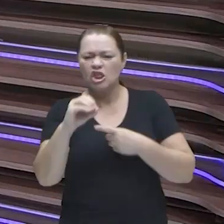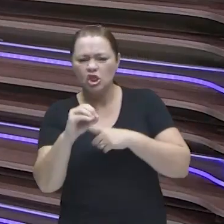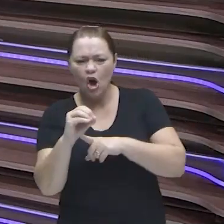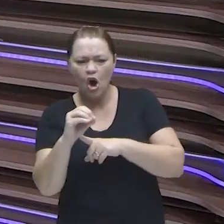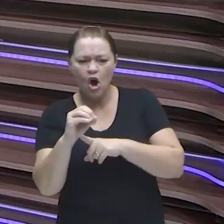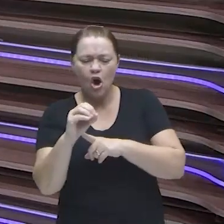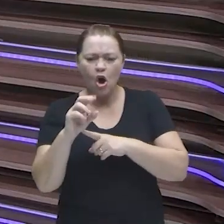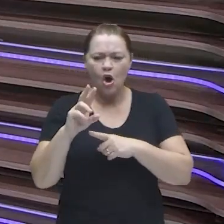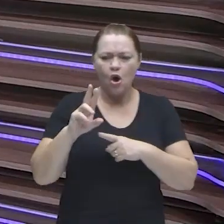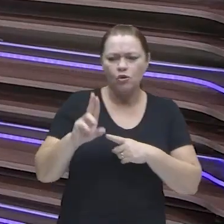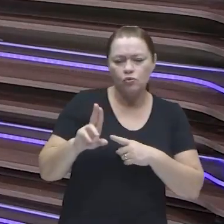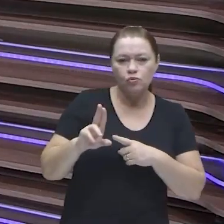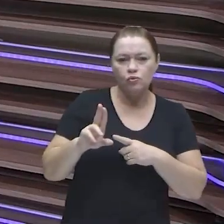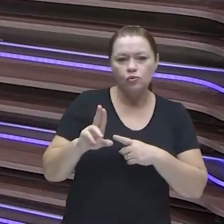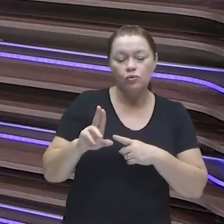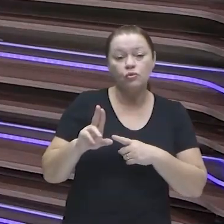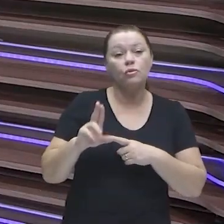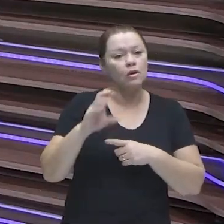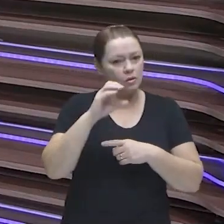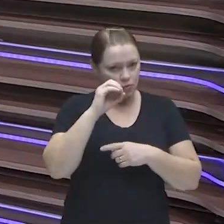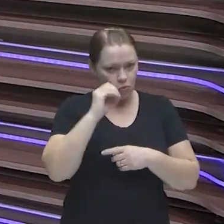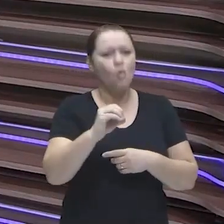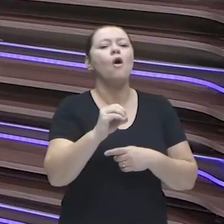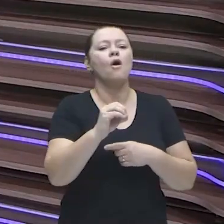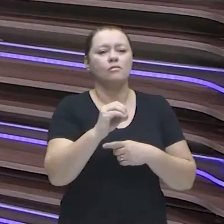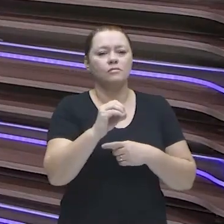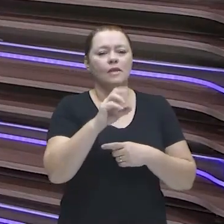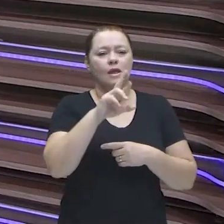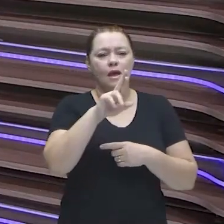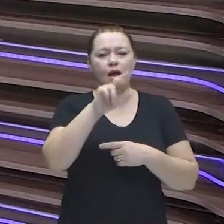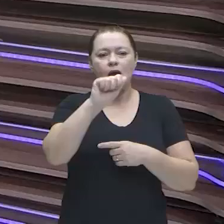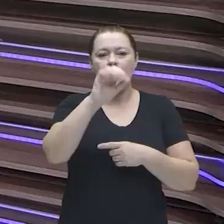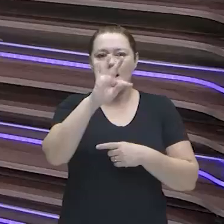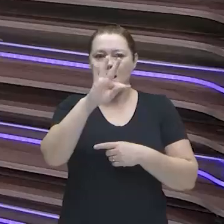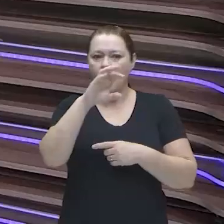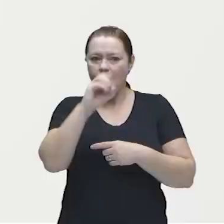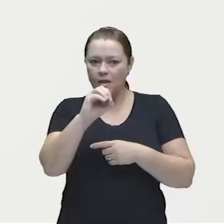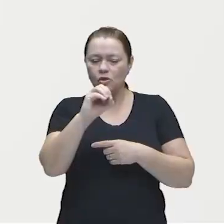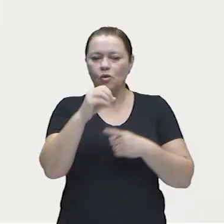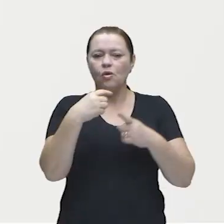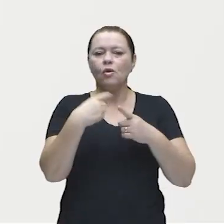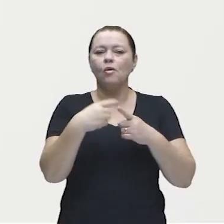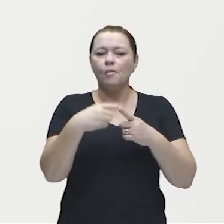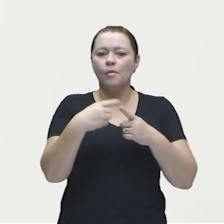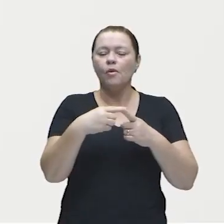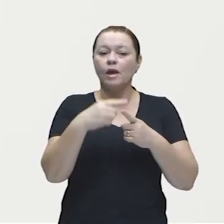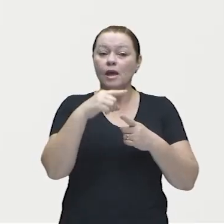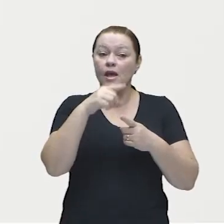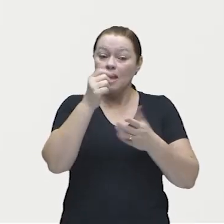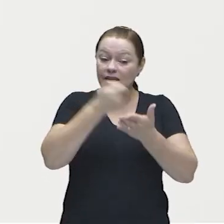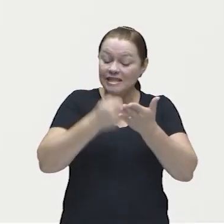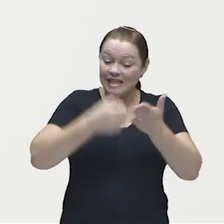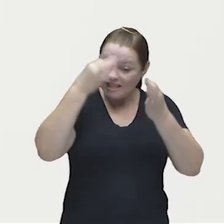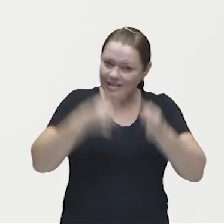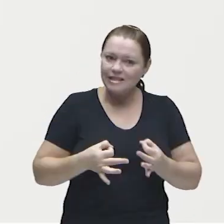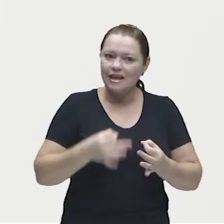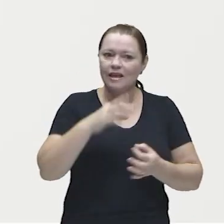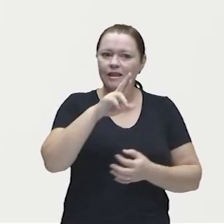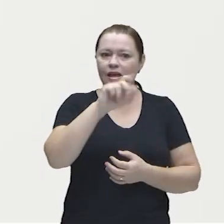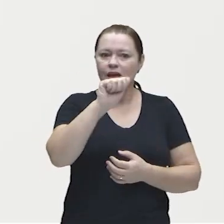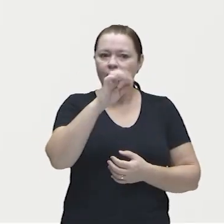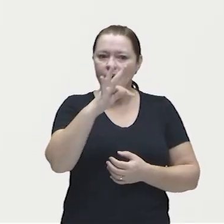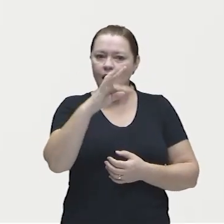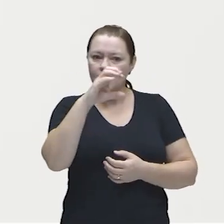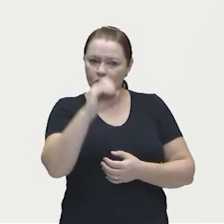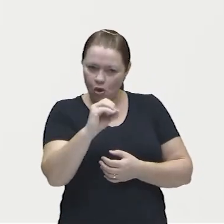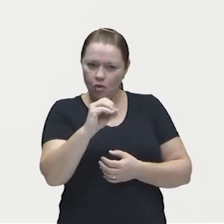às vezes o O também terá o som de U. Vamos lá, mais palavras. Touro.